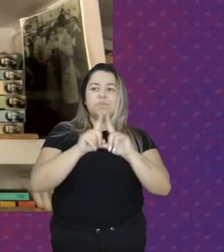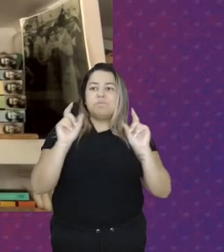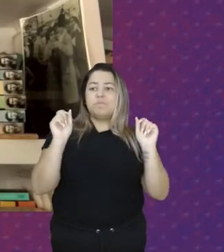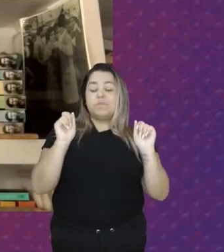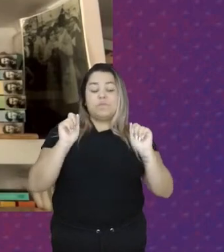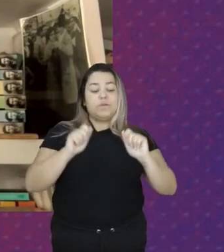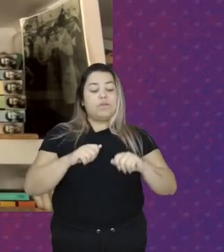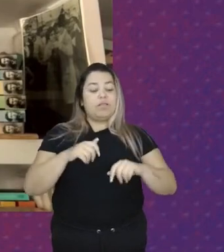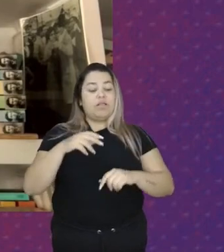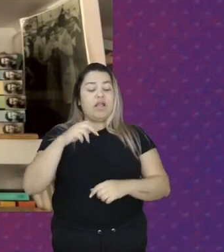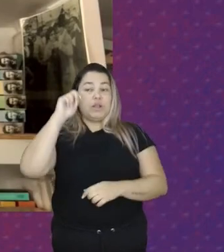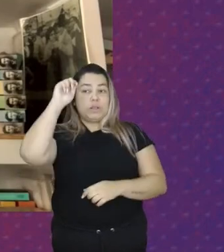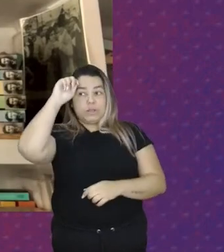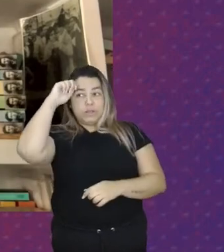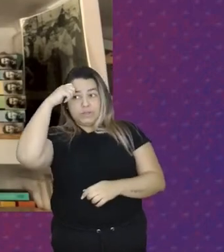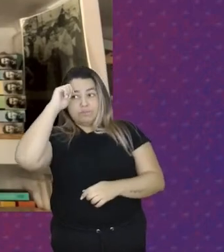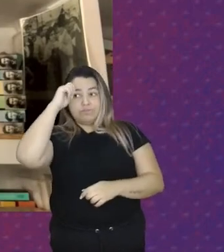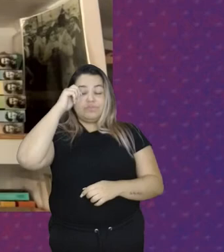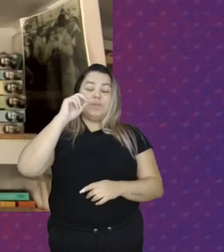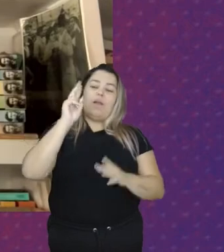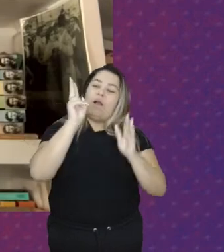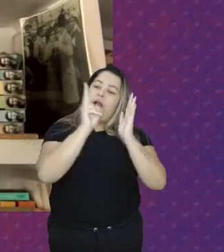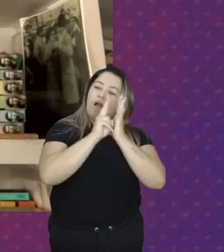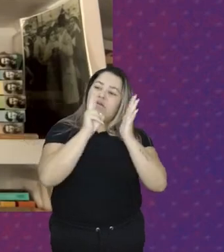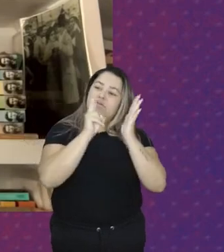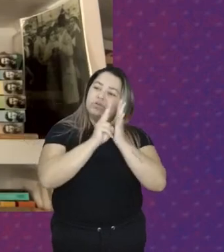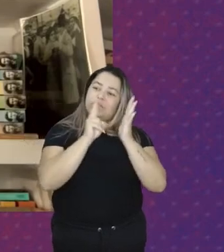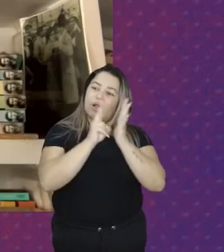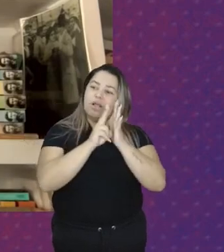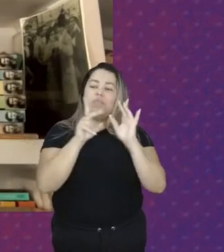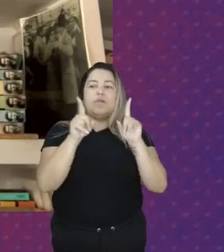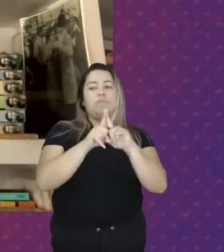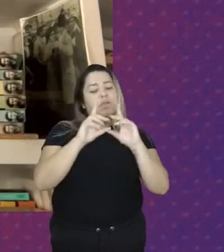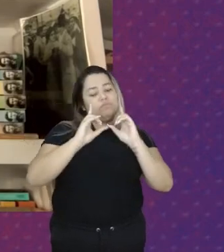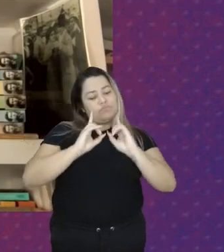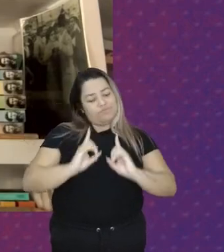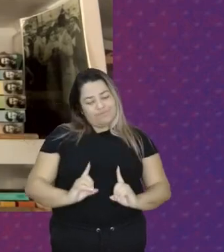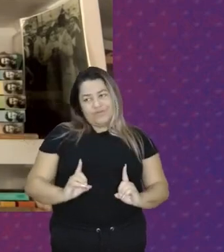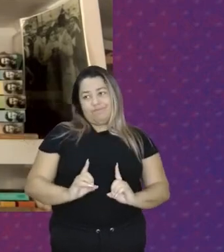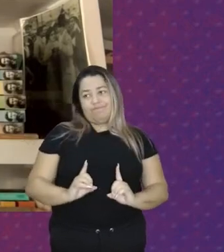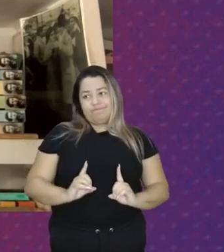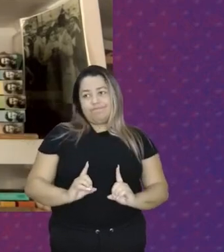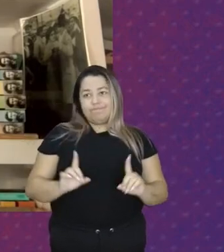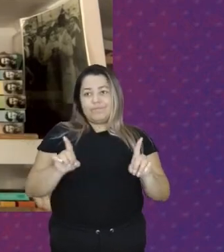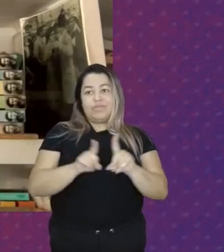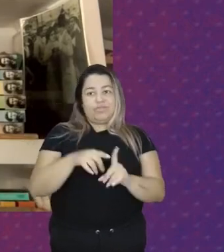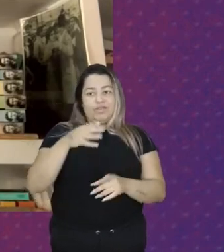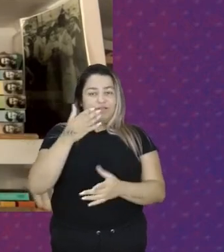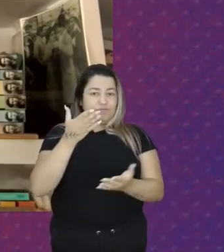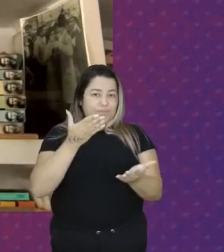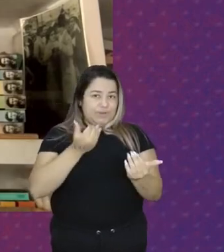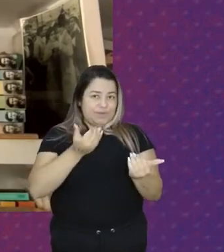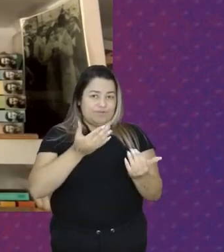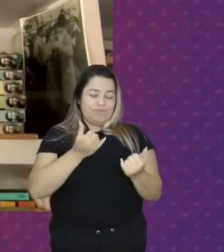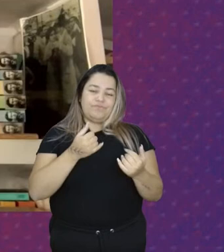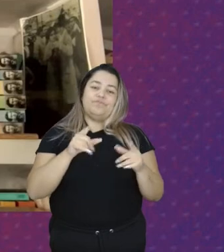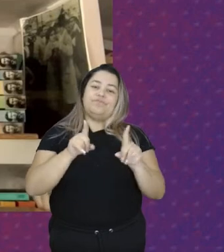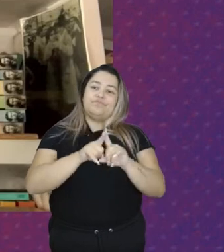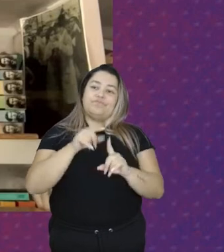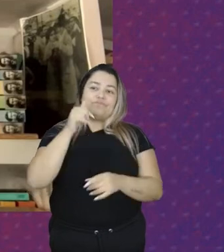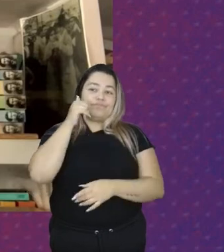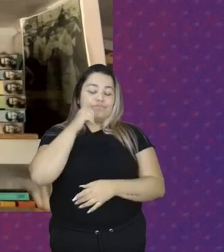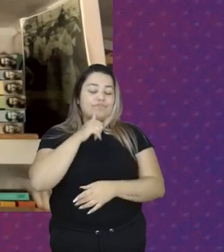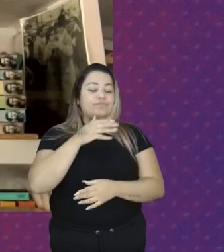das mulheres negras, das mulheres indígenas, das mulheres com deficiência, das mulheres jovens, das mulheres